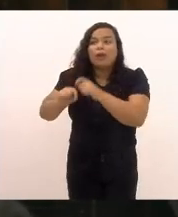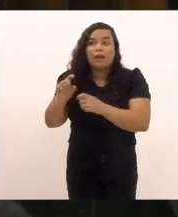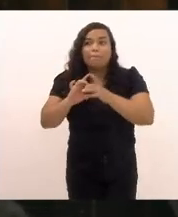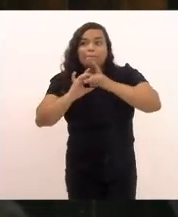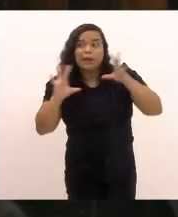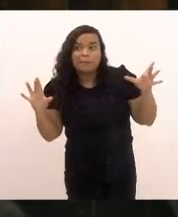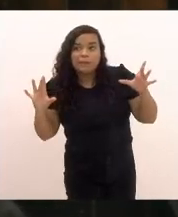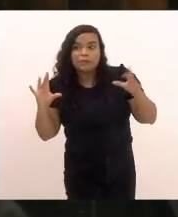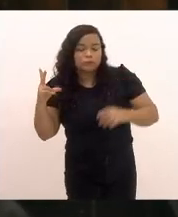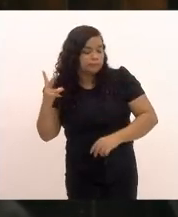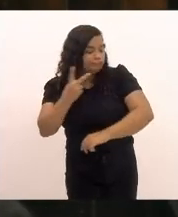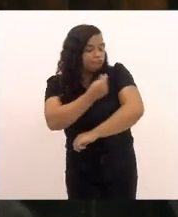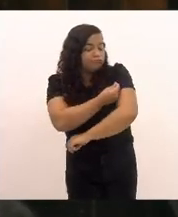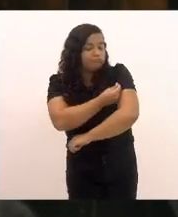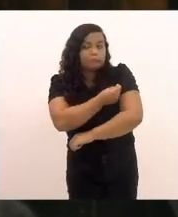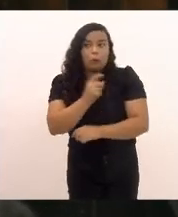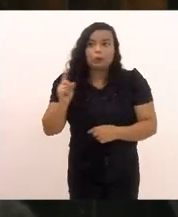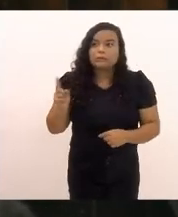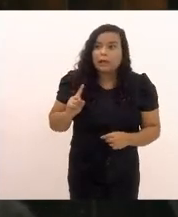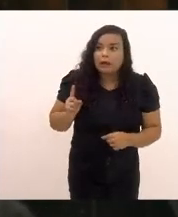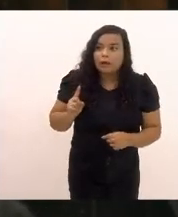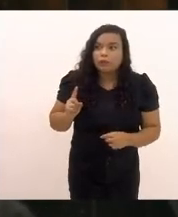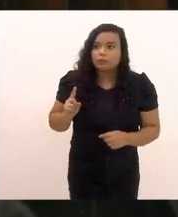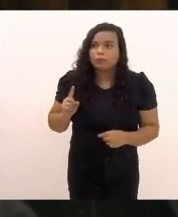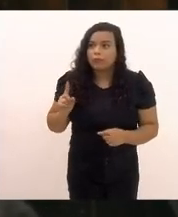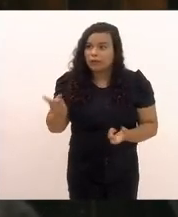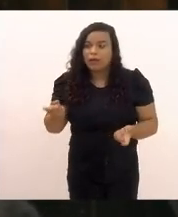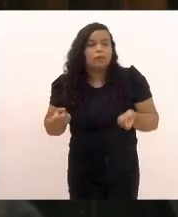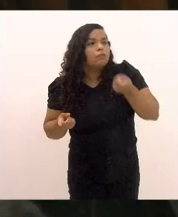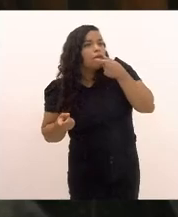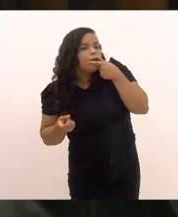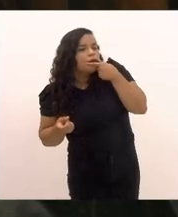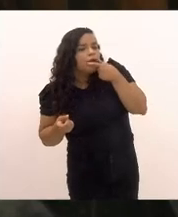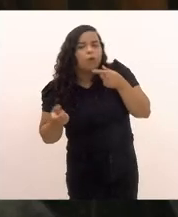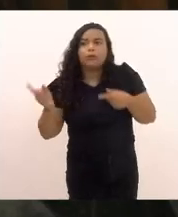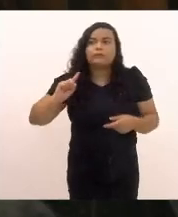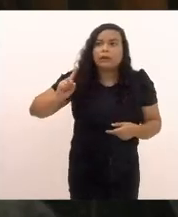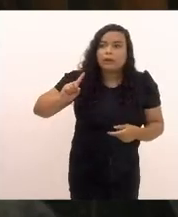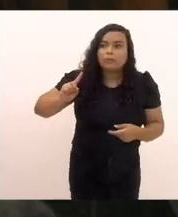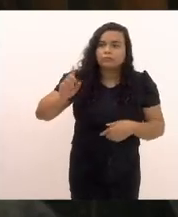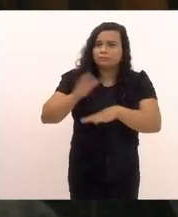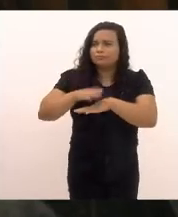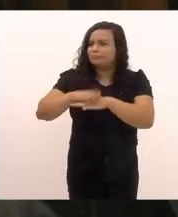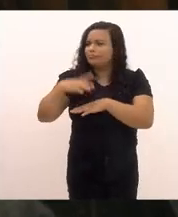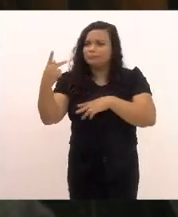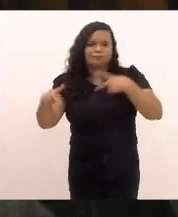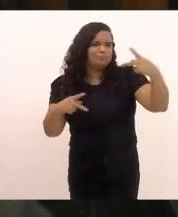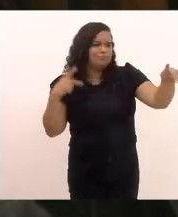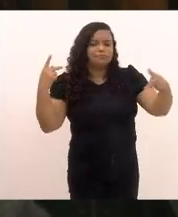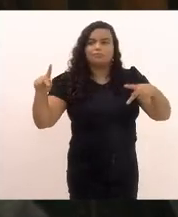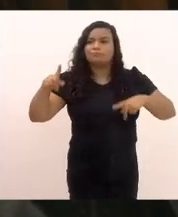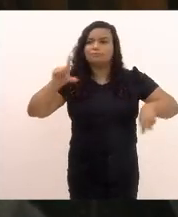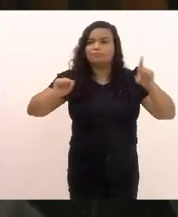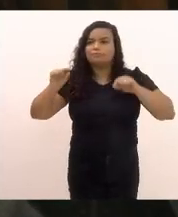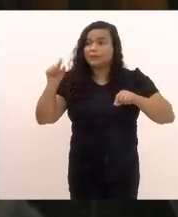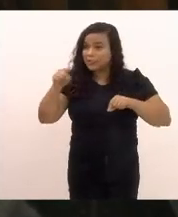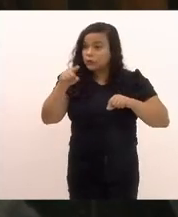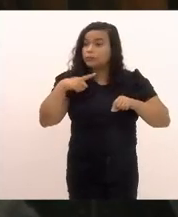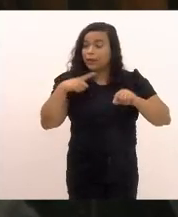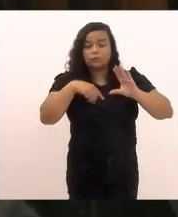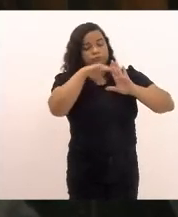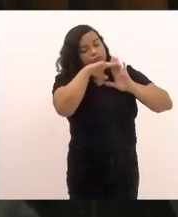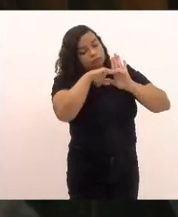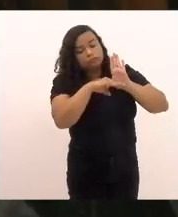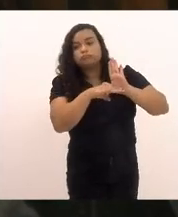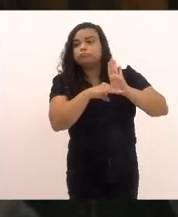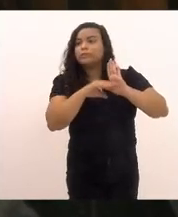ser inoculada por tal produto químico. E isso está em vários tratados internacionais